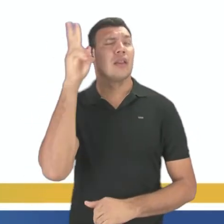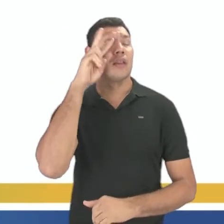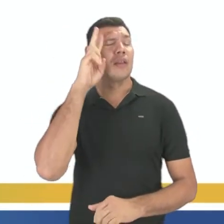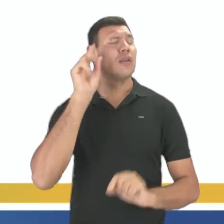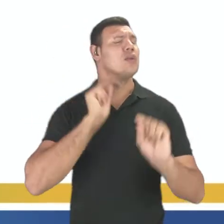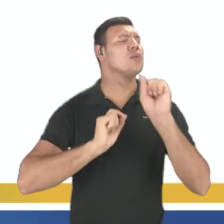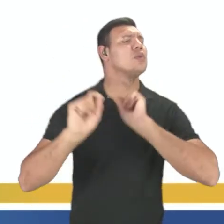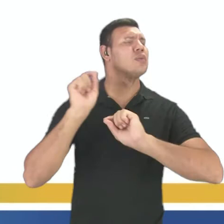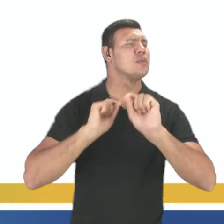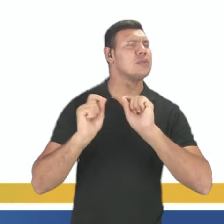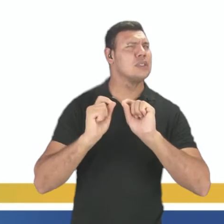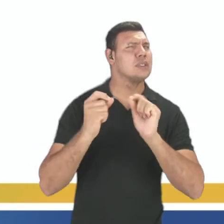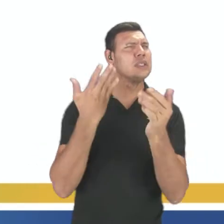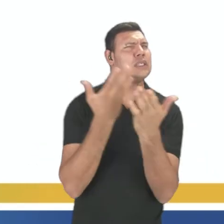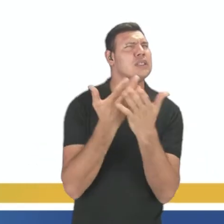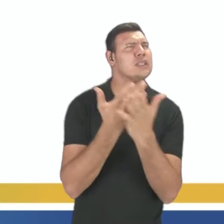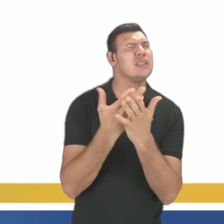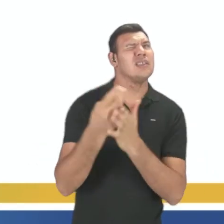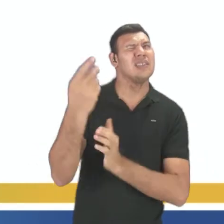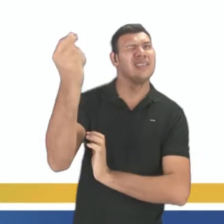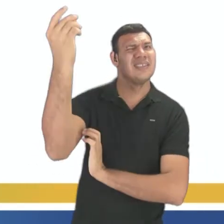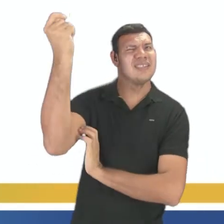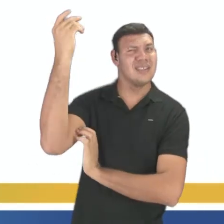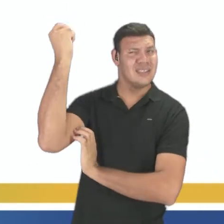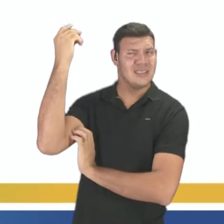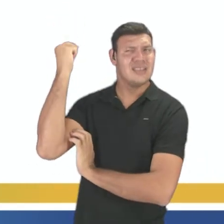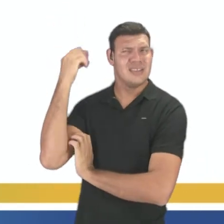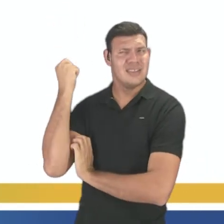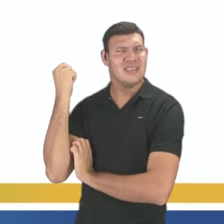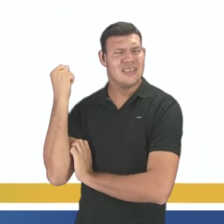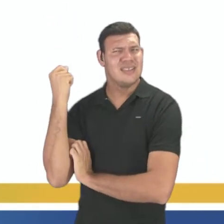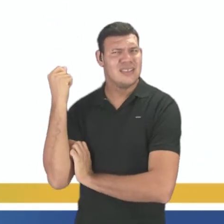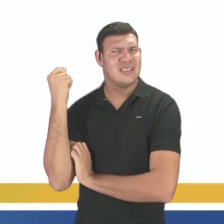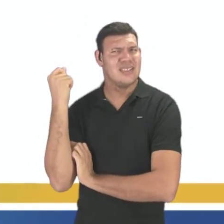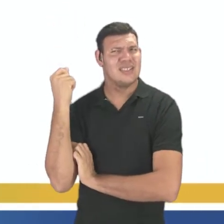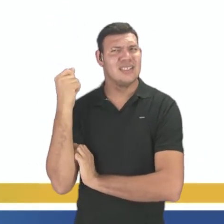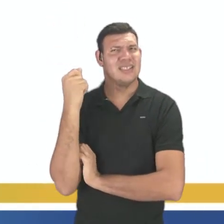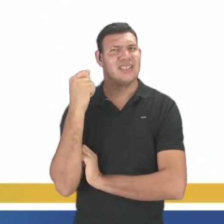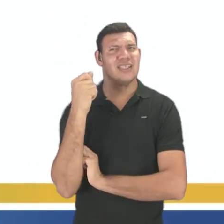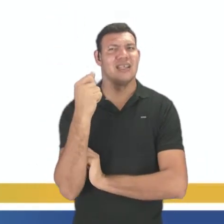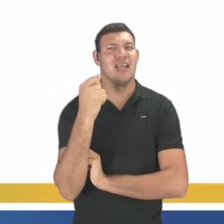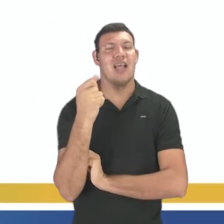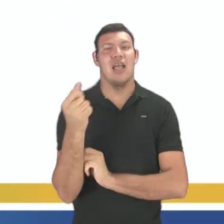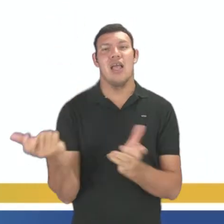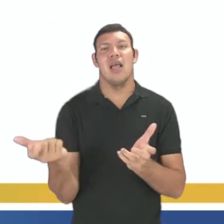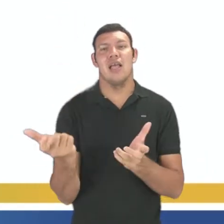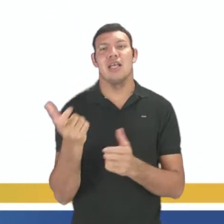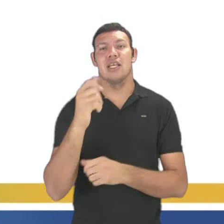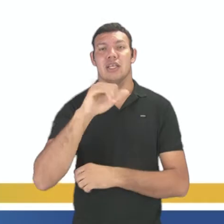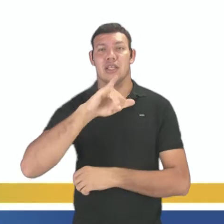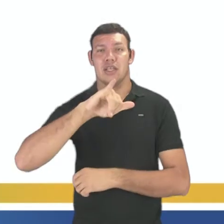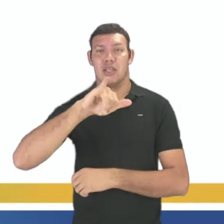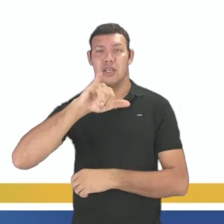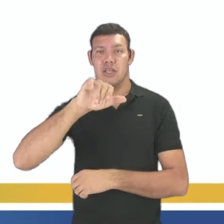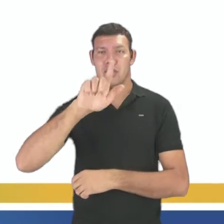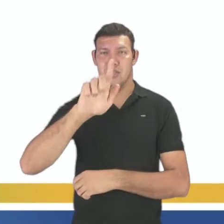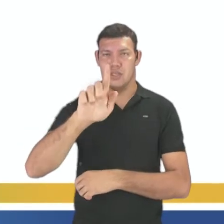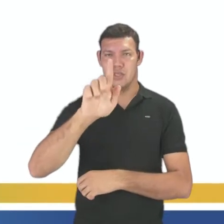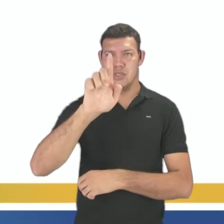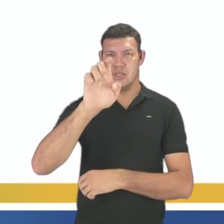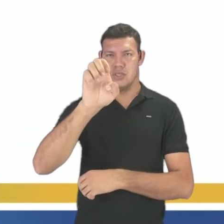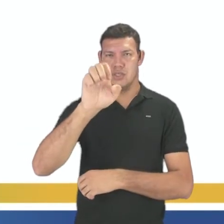sei se vocês lembram da aula que nós tivemos há muito tempo atrás sobre o caso genitivo, que nós acrescentávamos